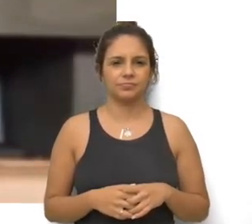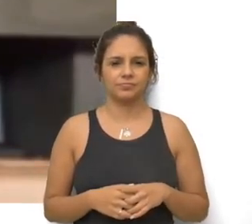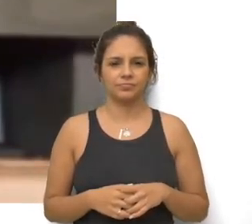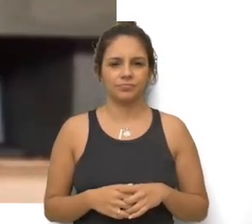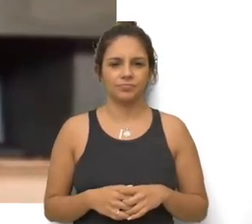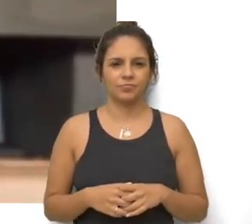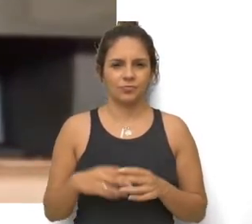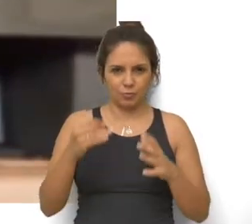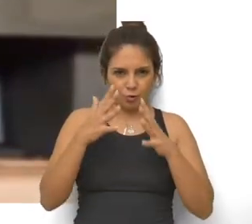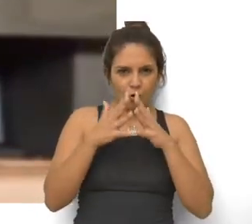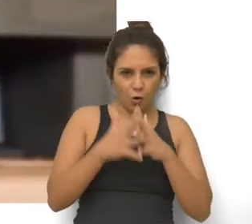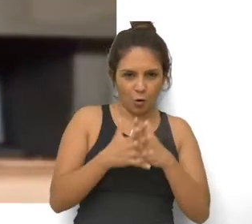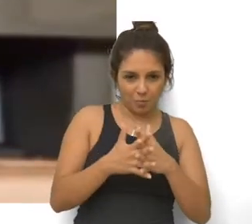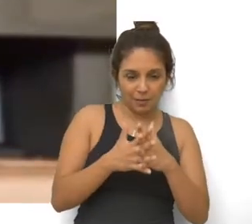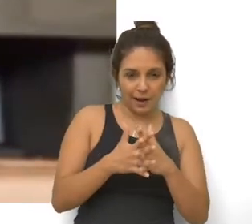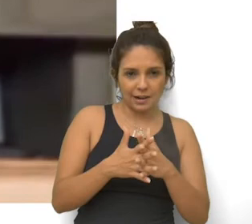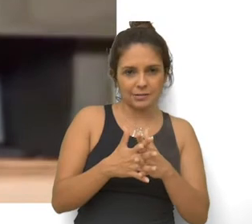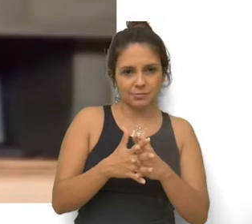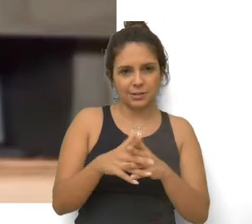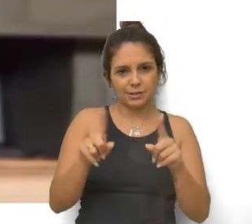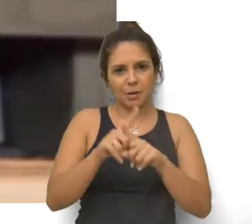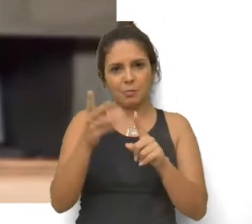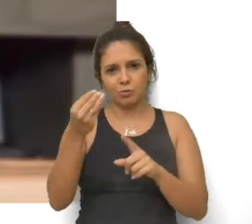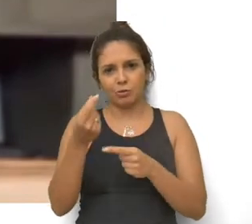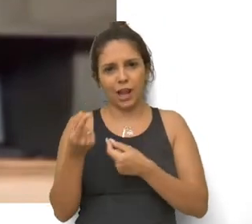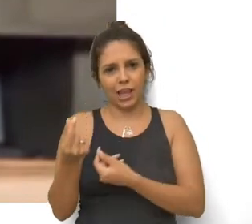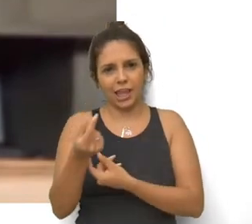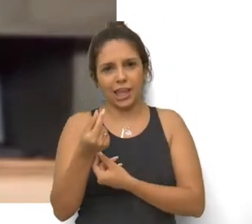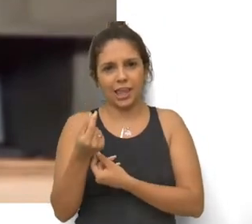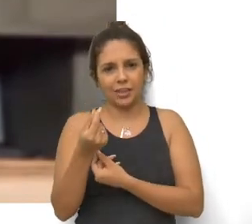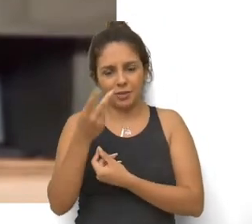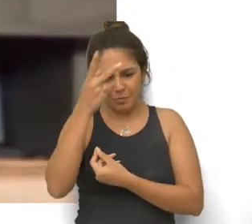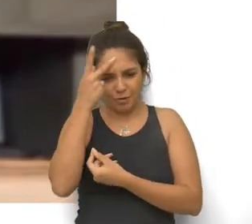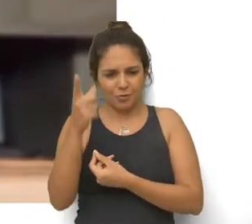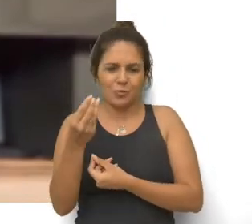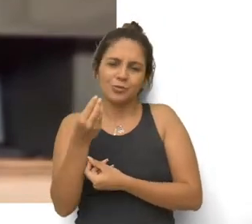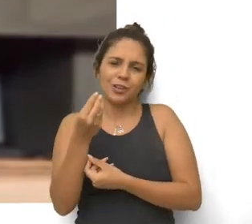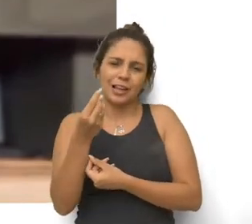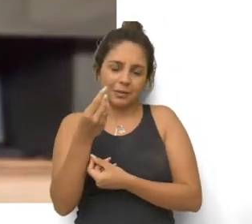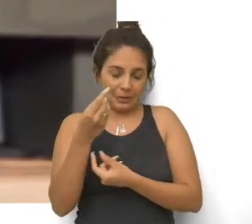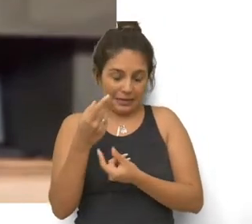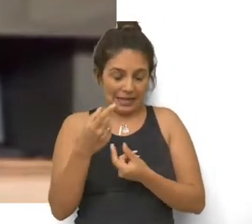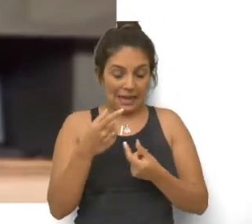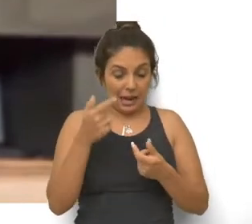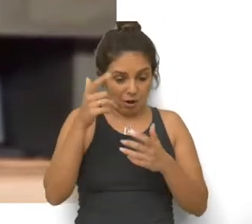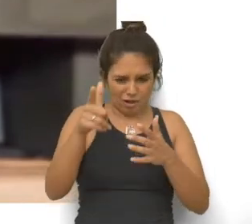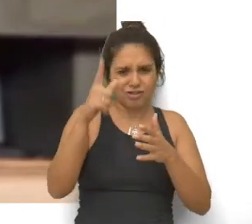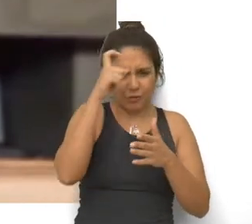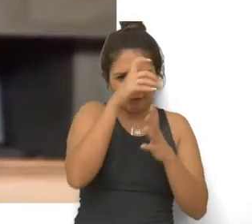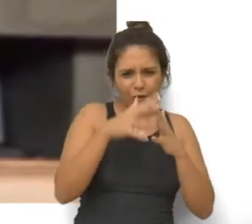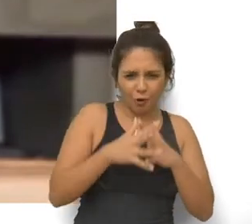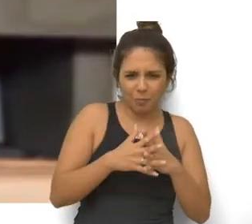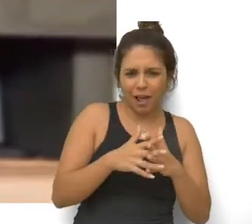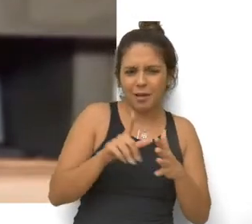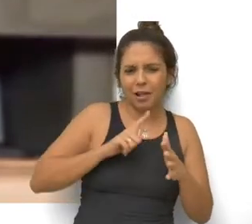complexa e muito rica, né? Muito rica, uma pessoa muito sensível, e